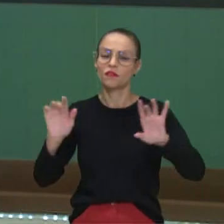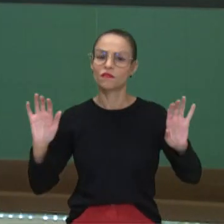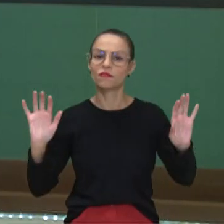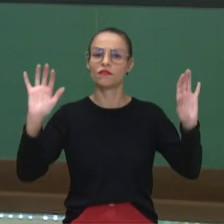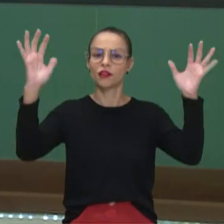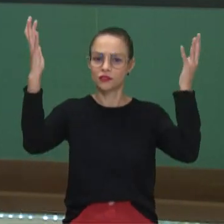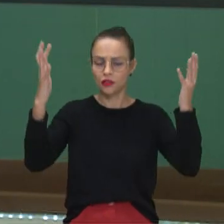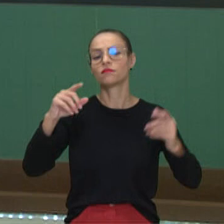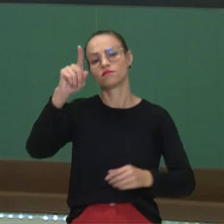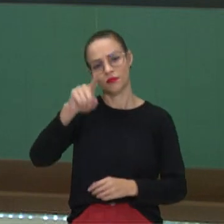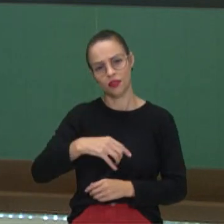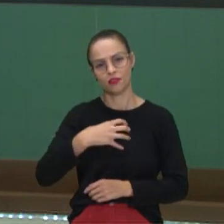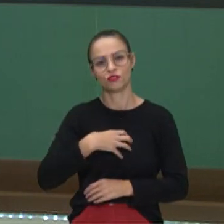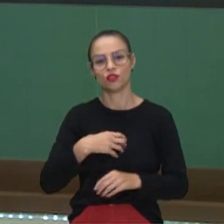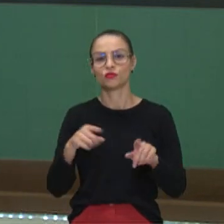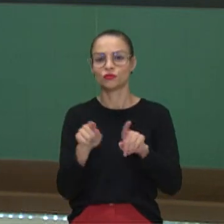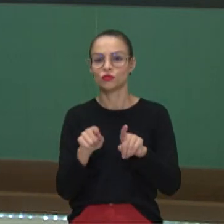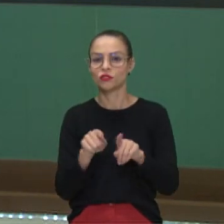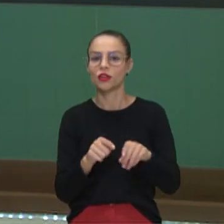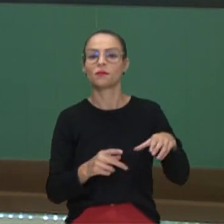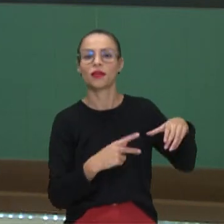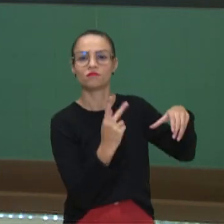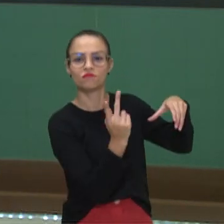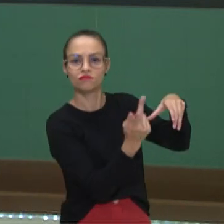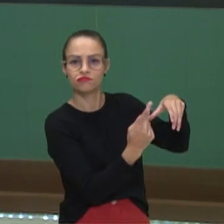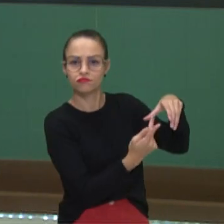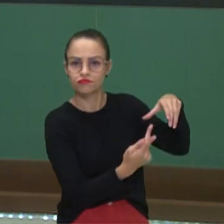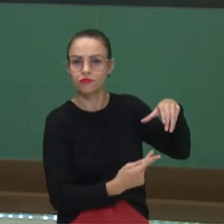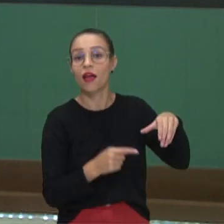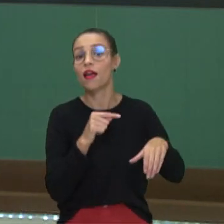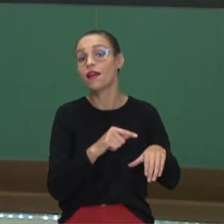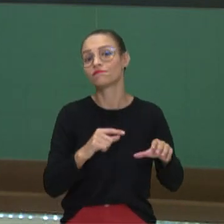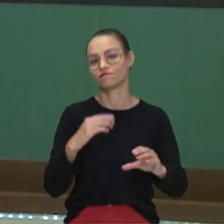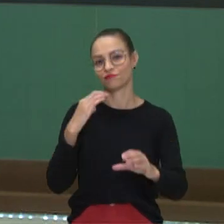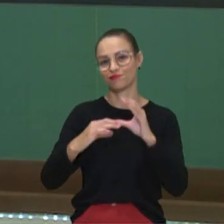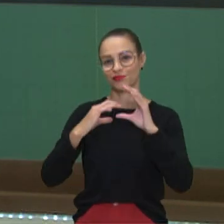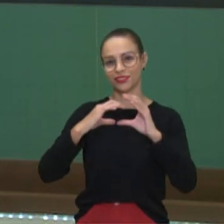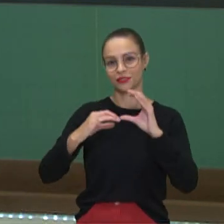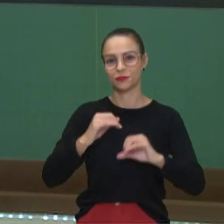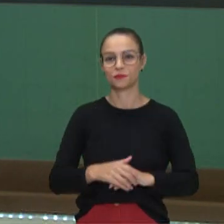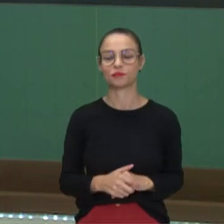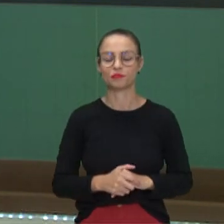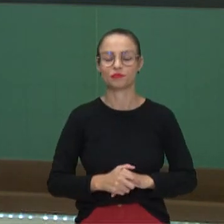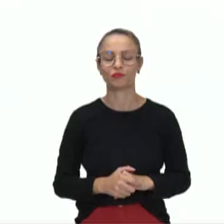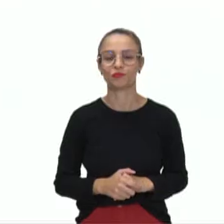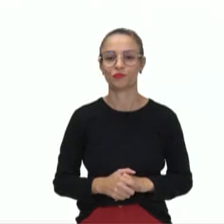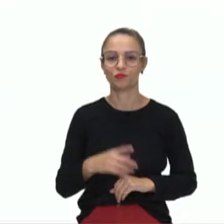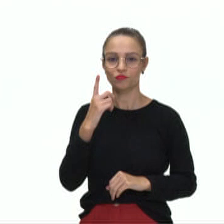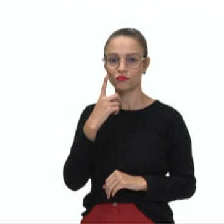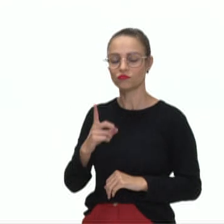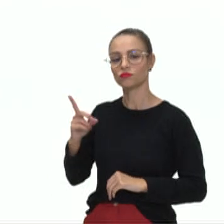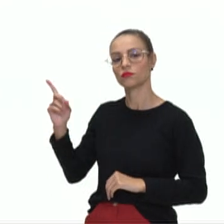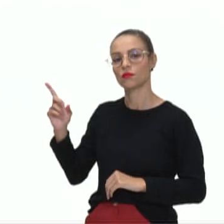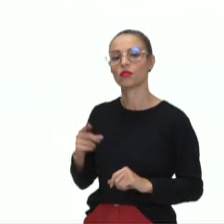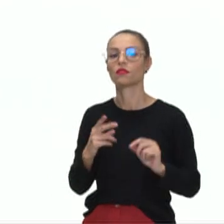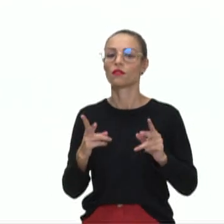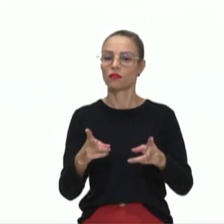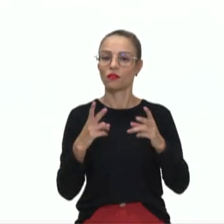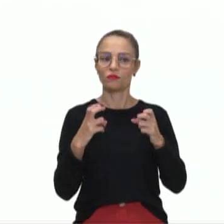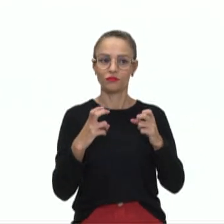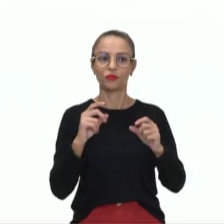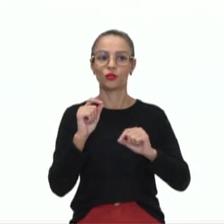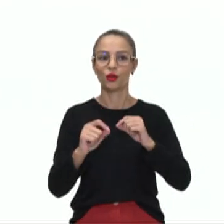Festejar, também é uma forma de estar ali na pintura rupestre se comunicando. Então, olha só, a gente percebe que o